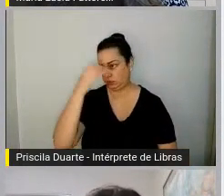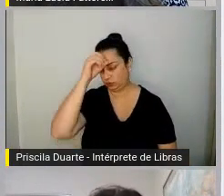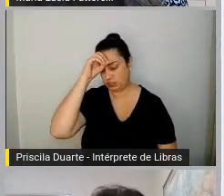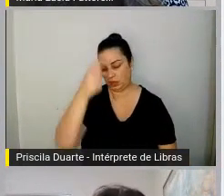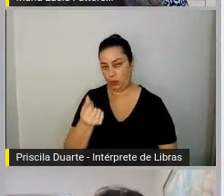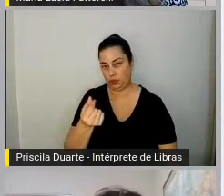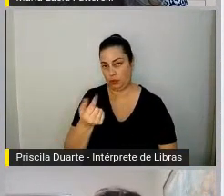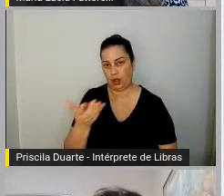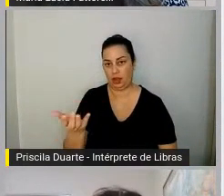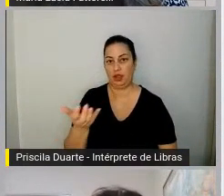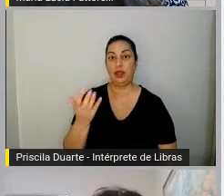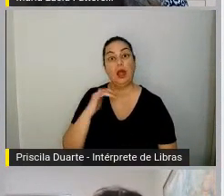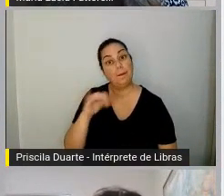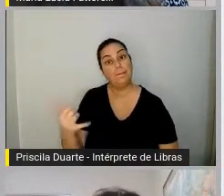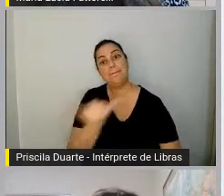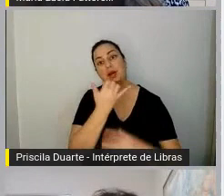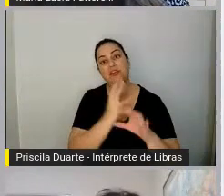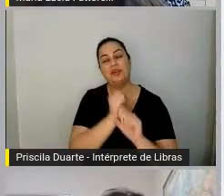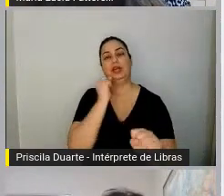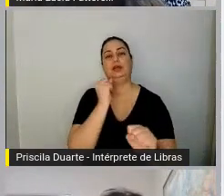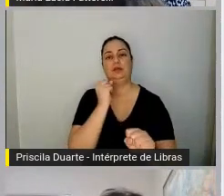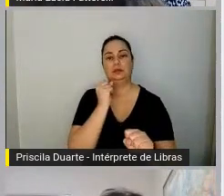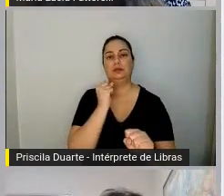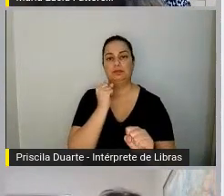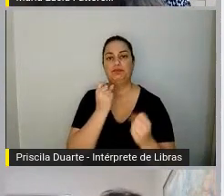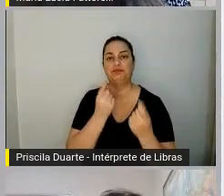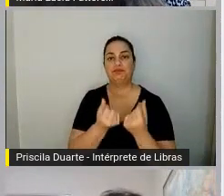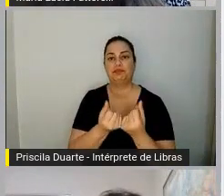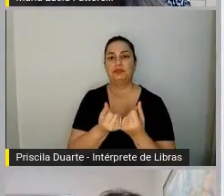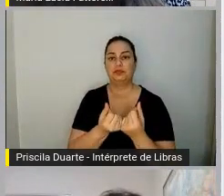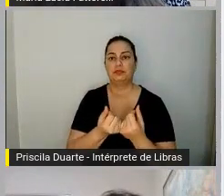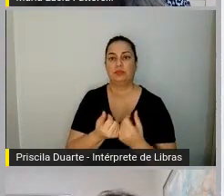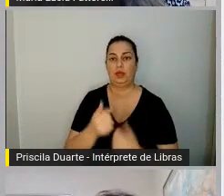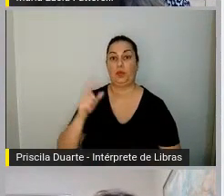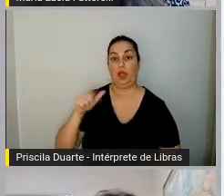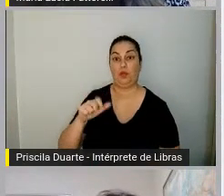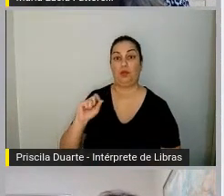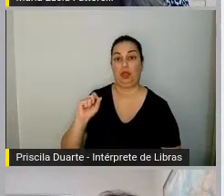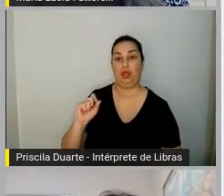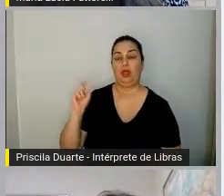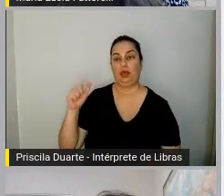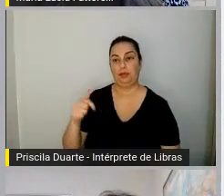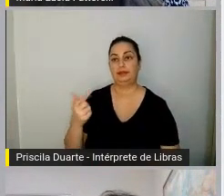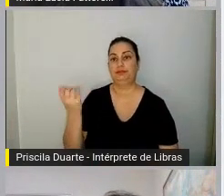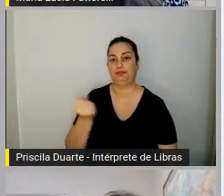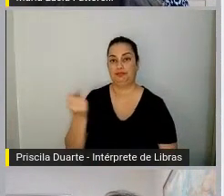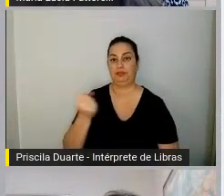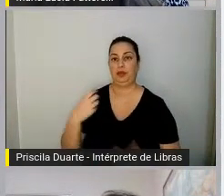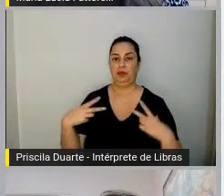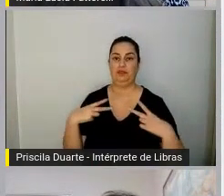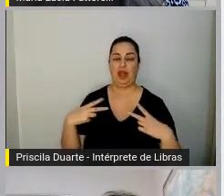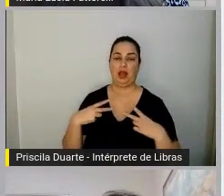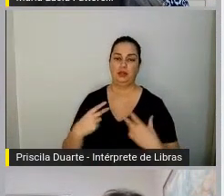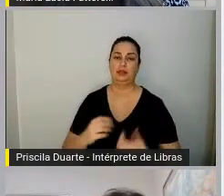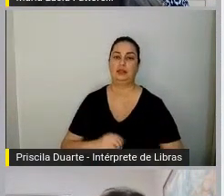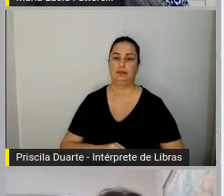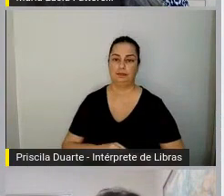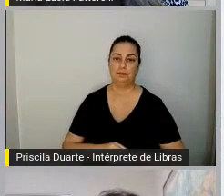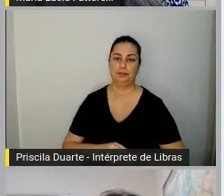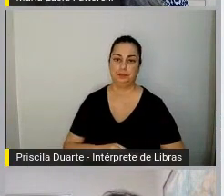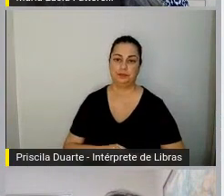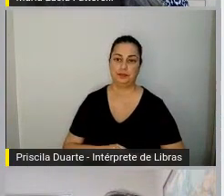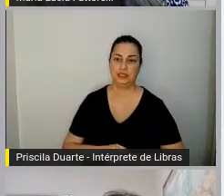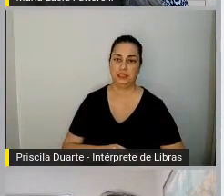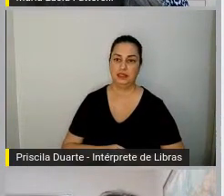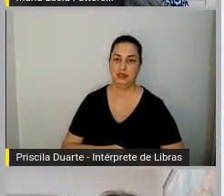locupletam com isso aí, a previdência privada também. Quando a gente olha os fundos de pensão, né, dos trabalhadores, chamadas entidades